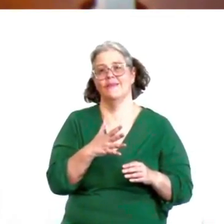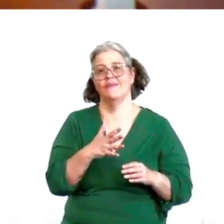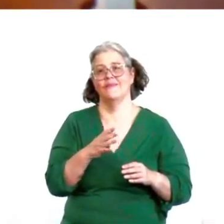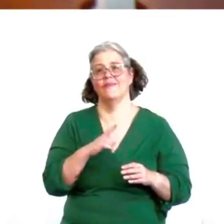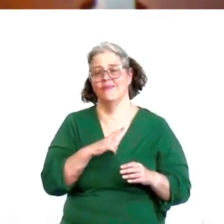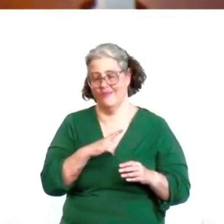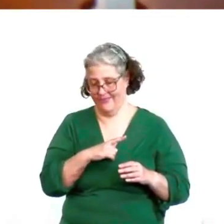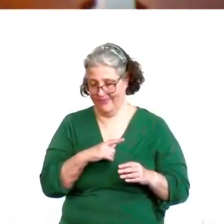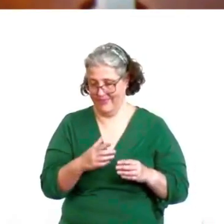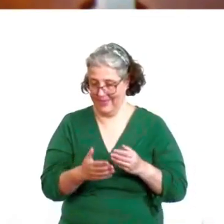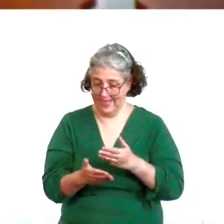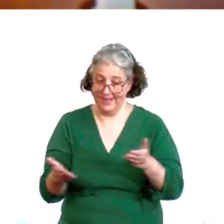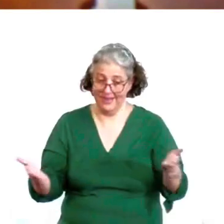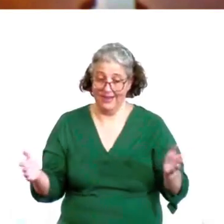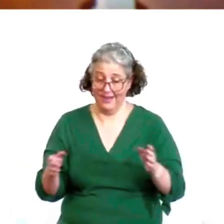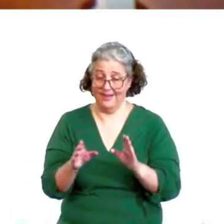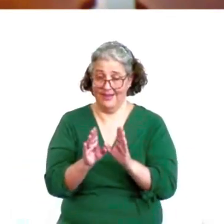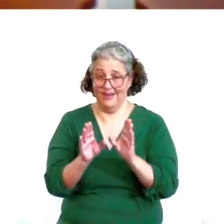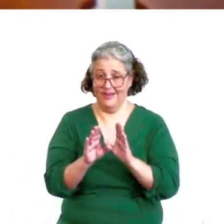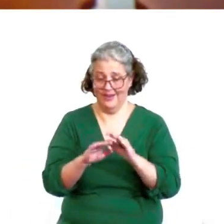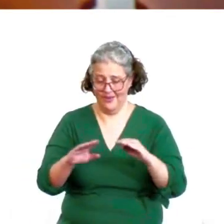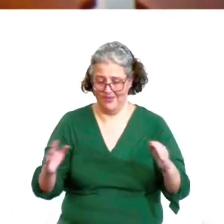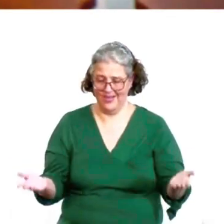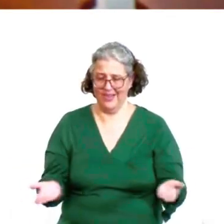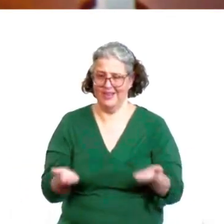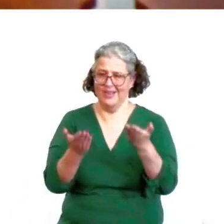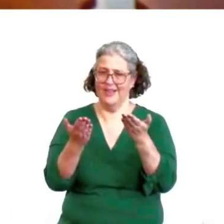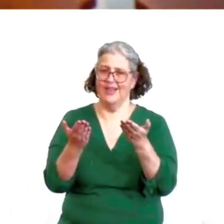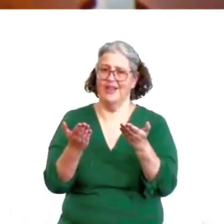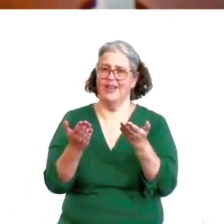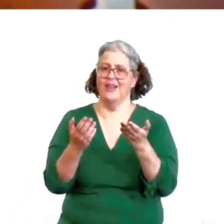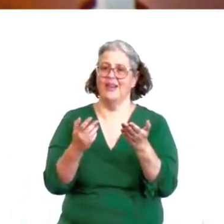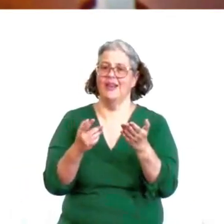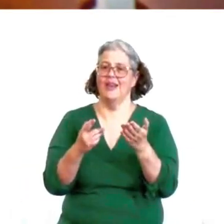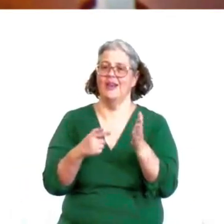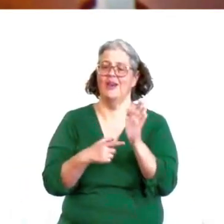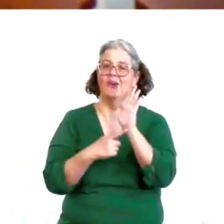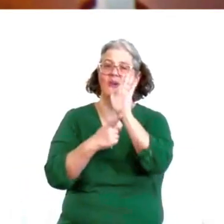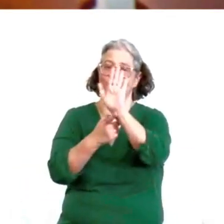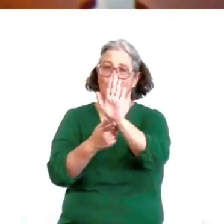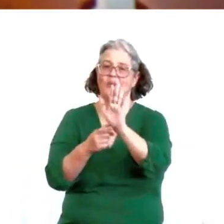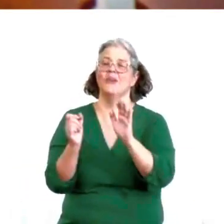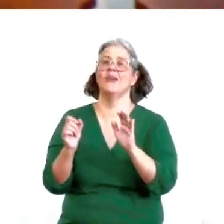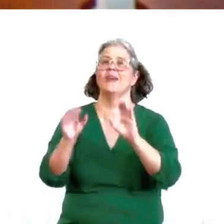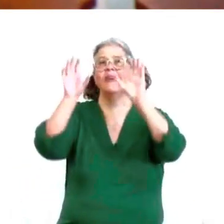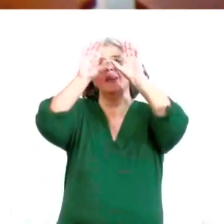da eternidade. É o renovar da nossa esperança para